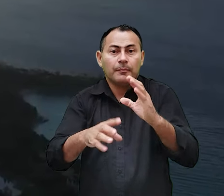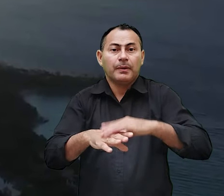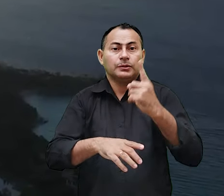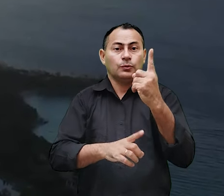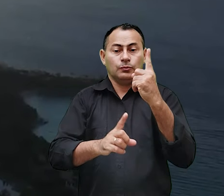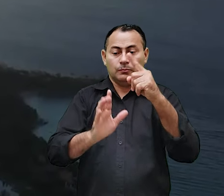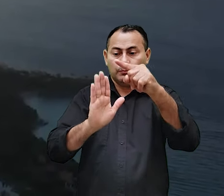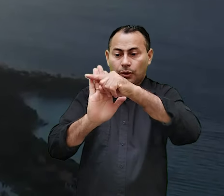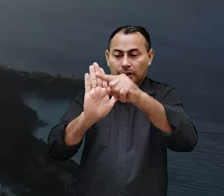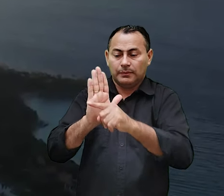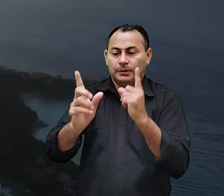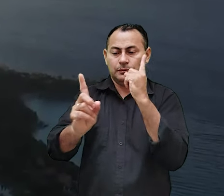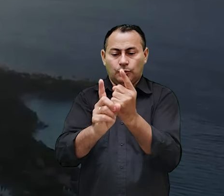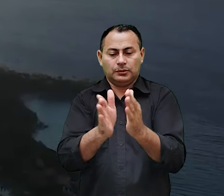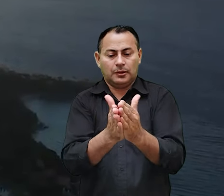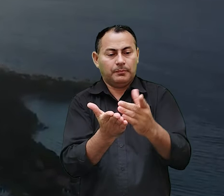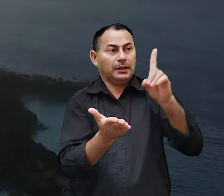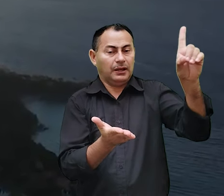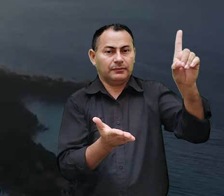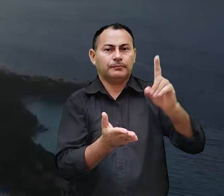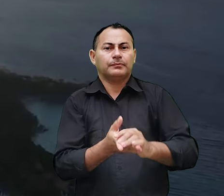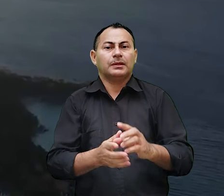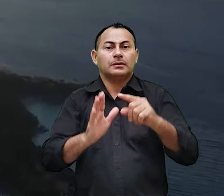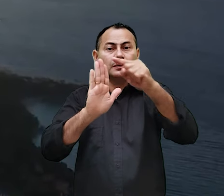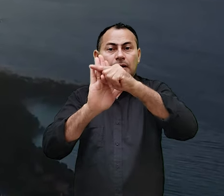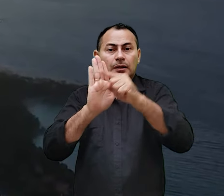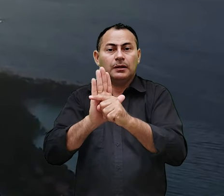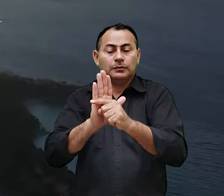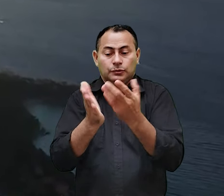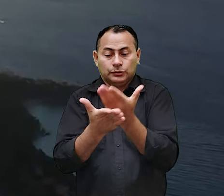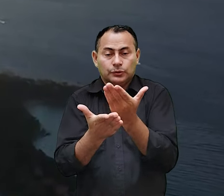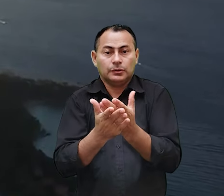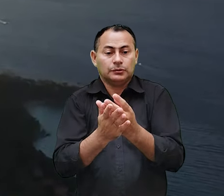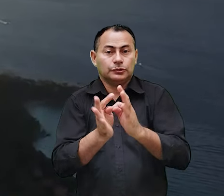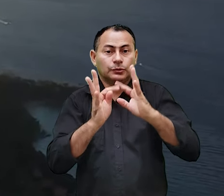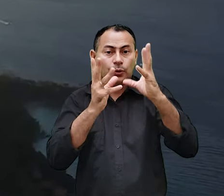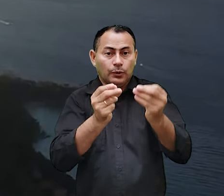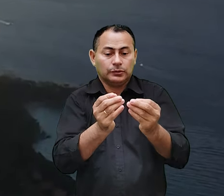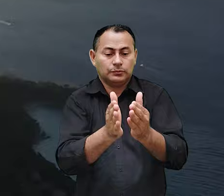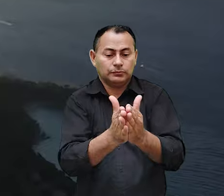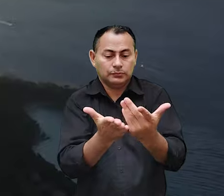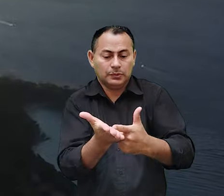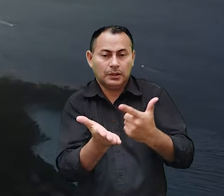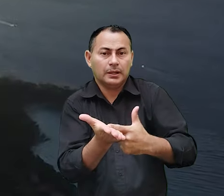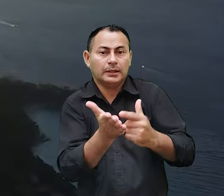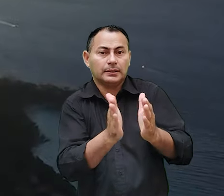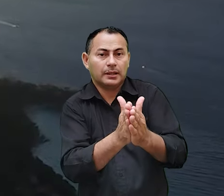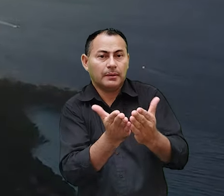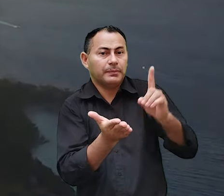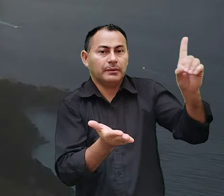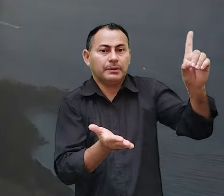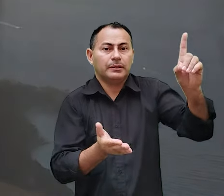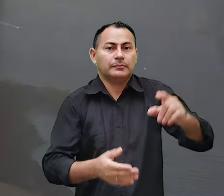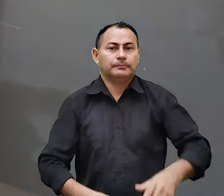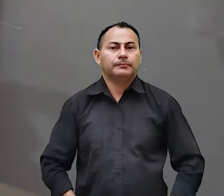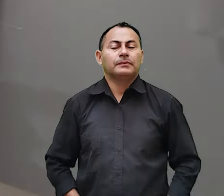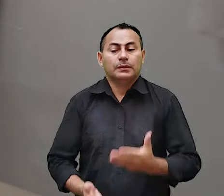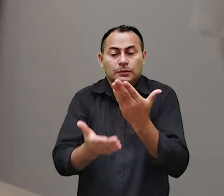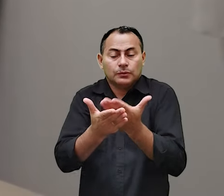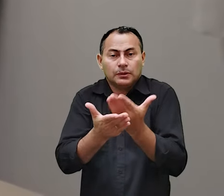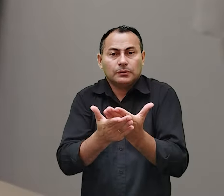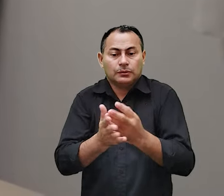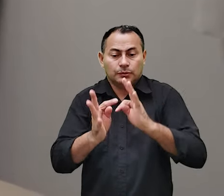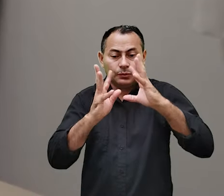Seja muito bem-vindo a mais um programa Encontro com a Palavra. Esse programa é parte de um estudo panorâmico de todos os livros da